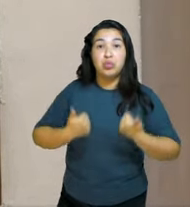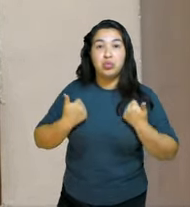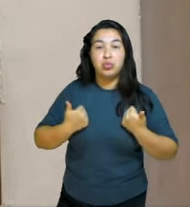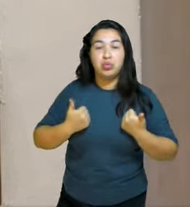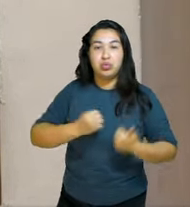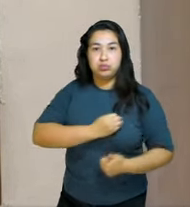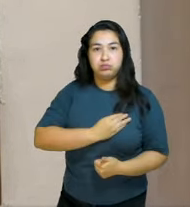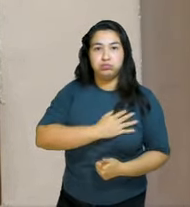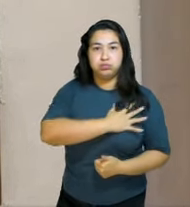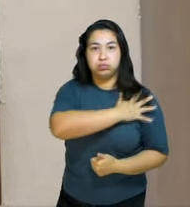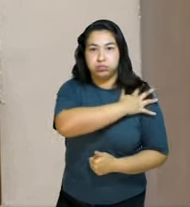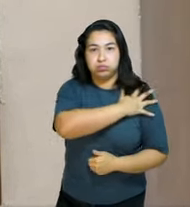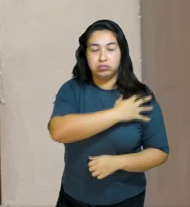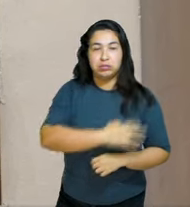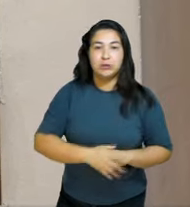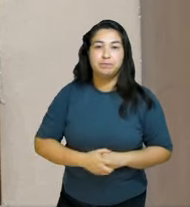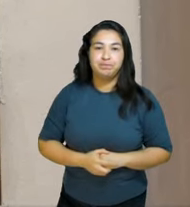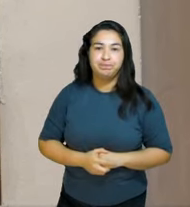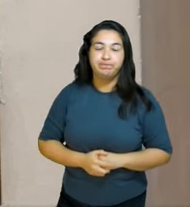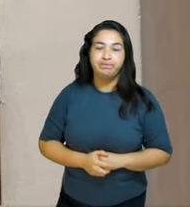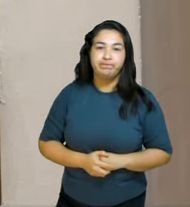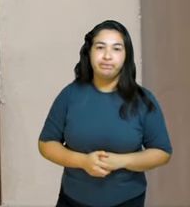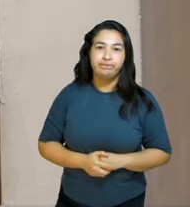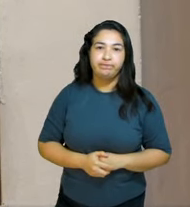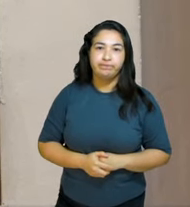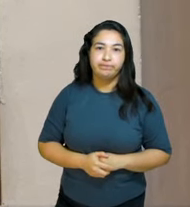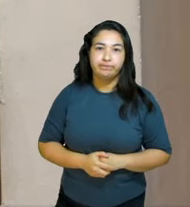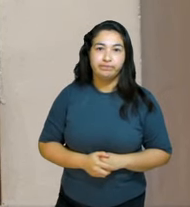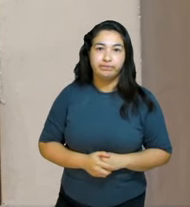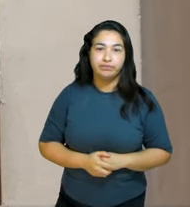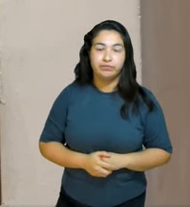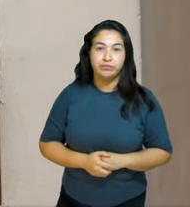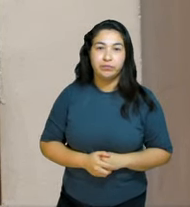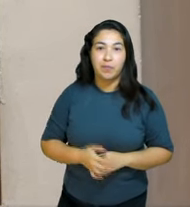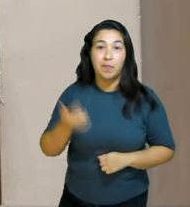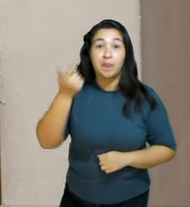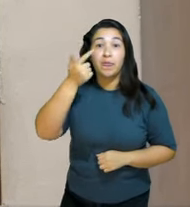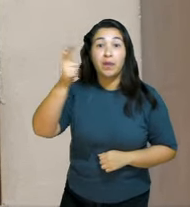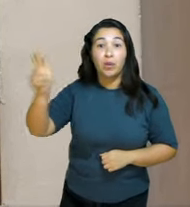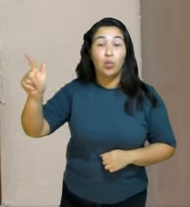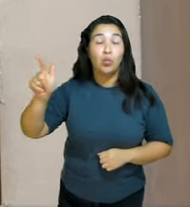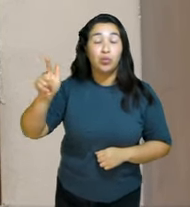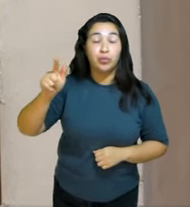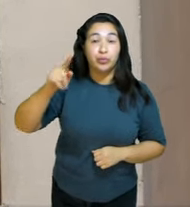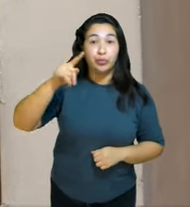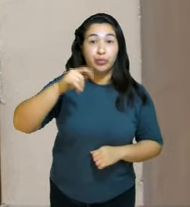coisa que foi dito aqui, sobre